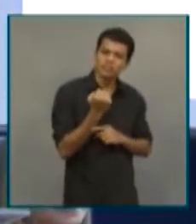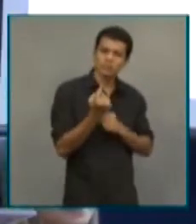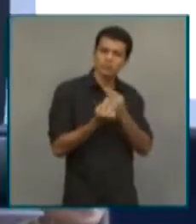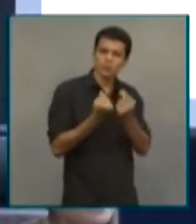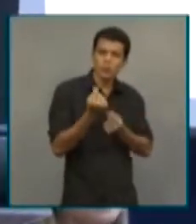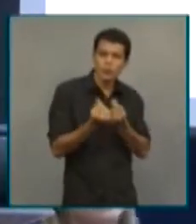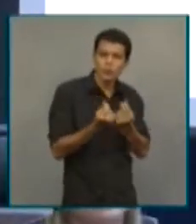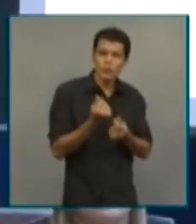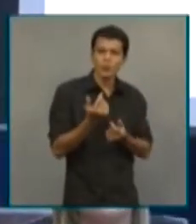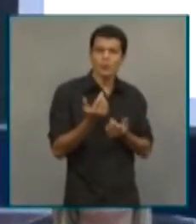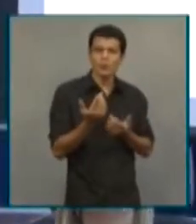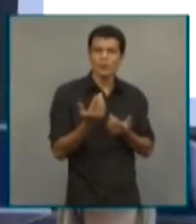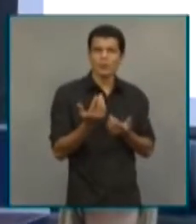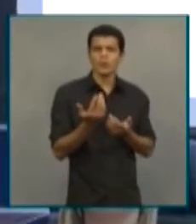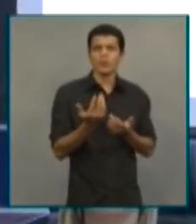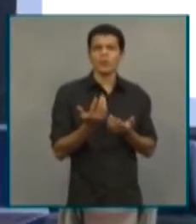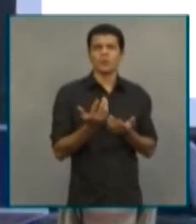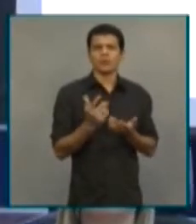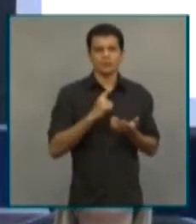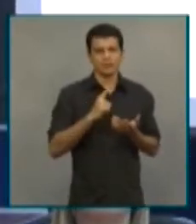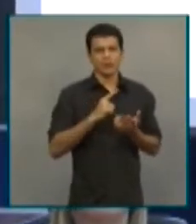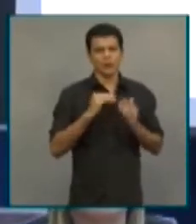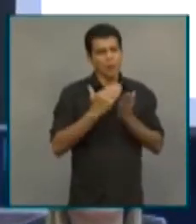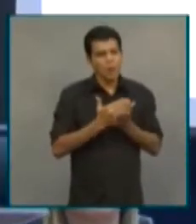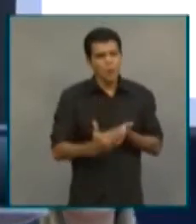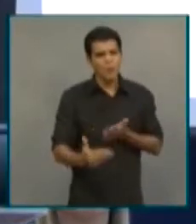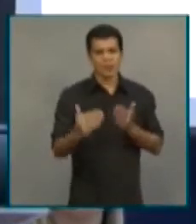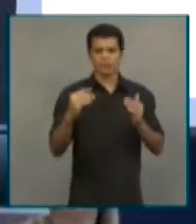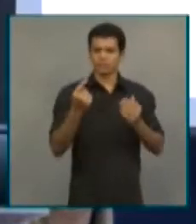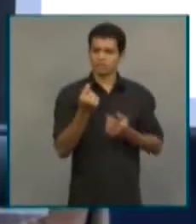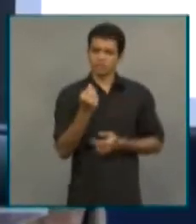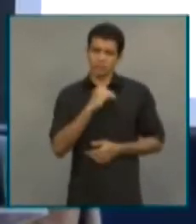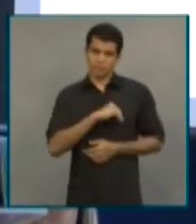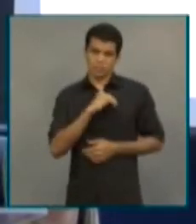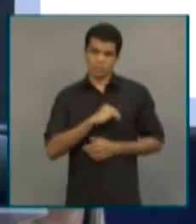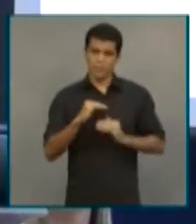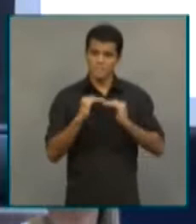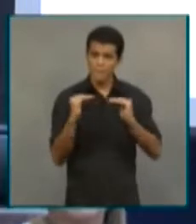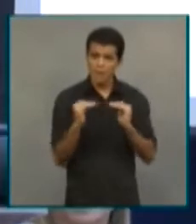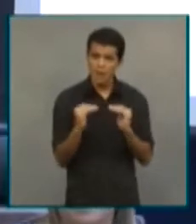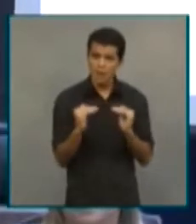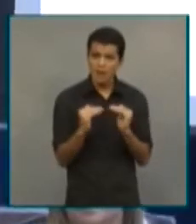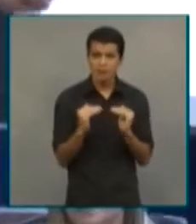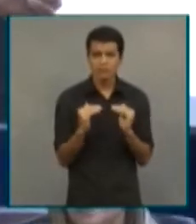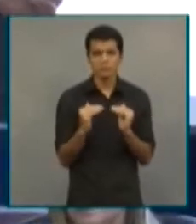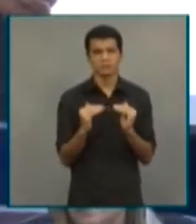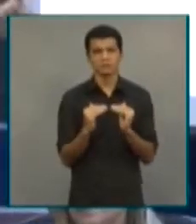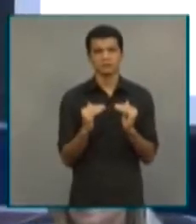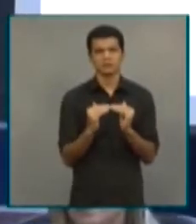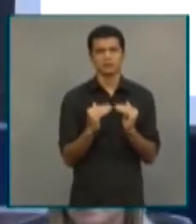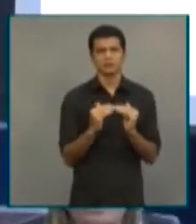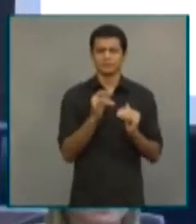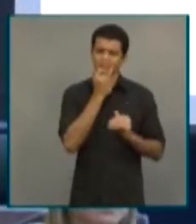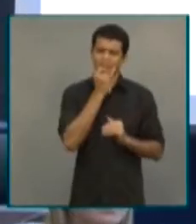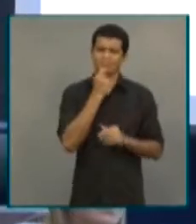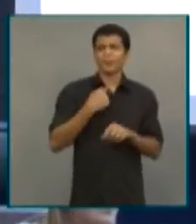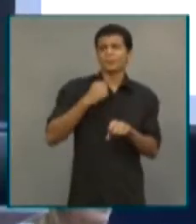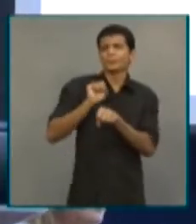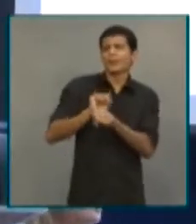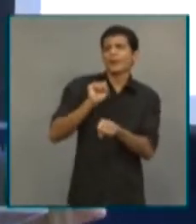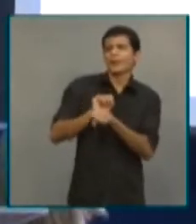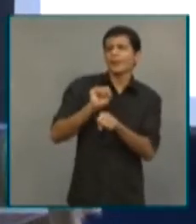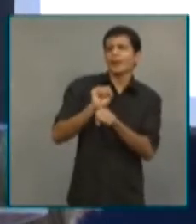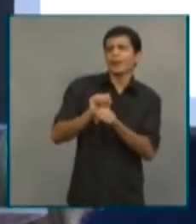Iremos começar fazendo pelo piso salarial. Minha querida colega Regina, eu penso que se formos esperar por uma lei, nós estamos